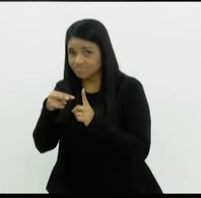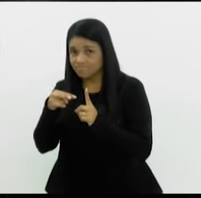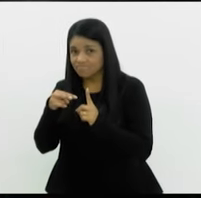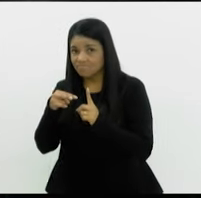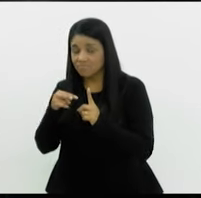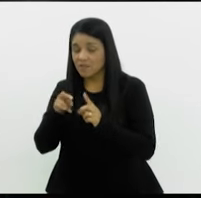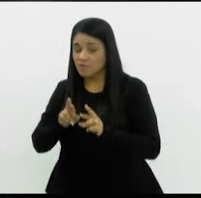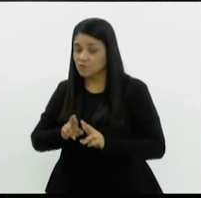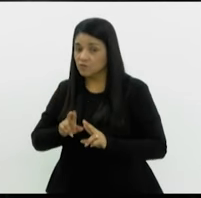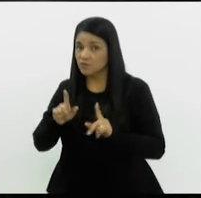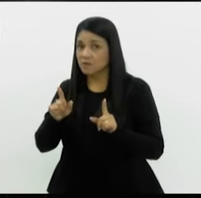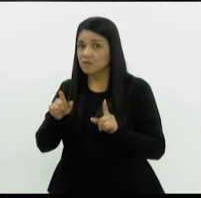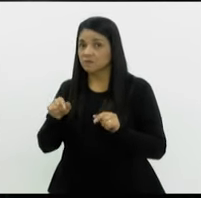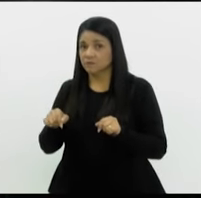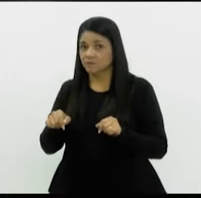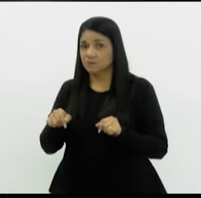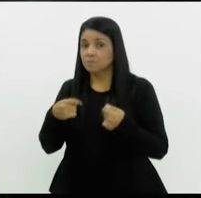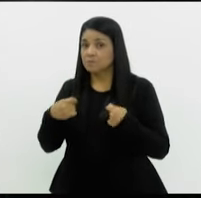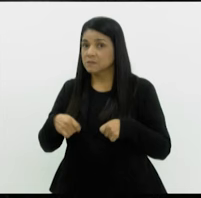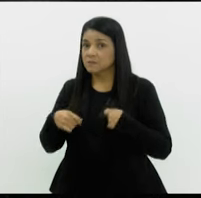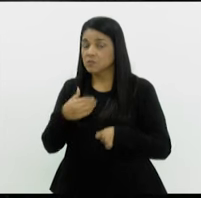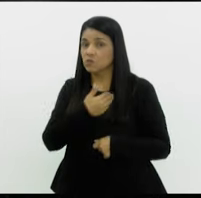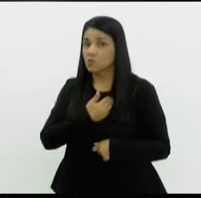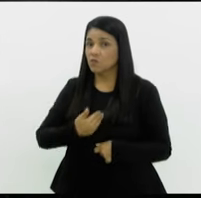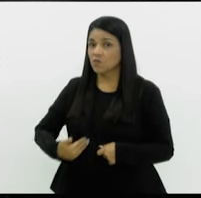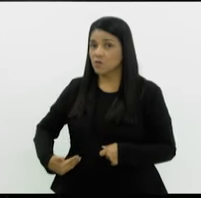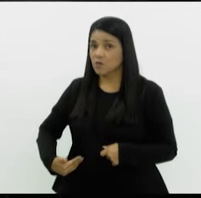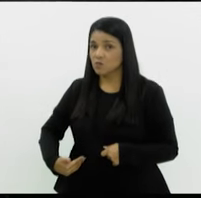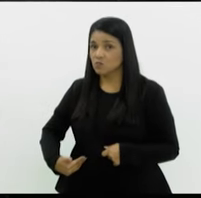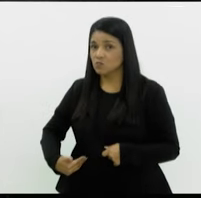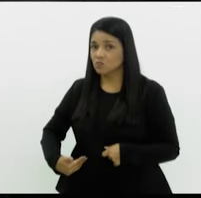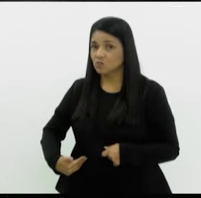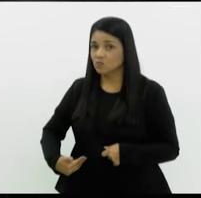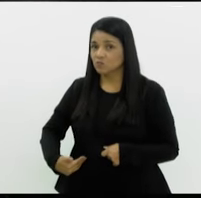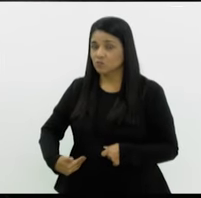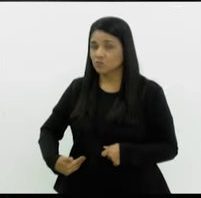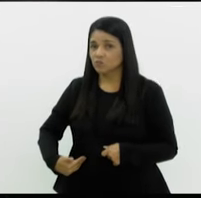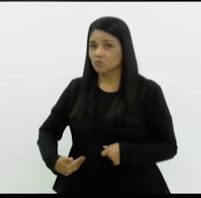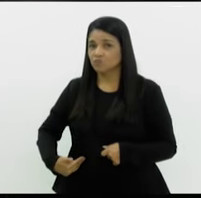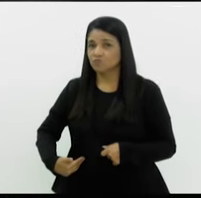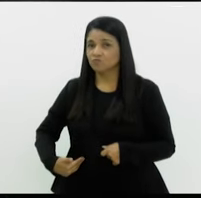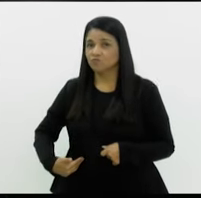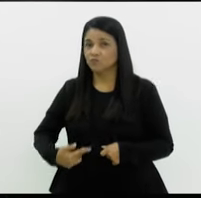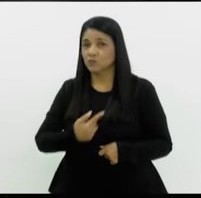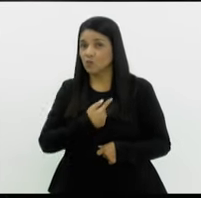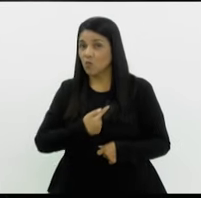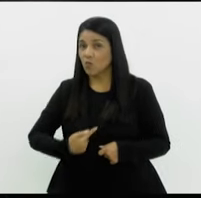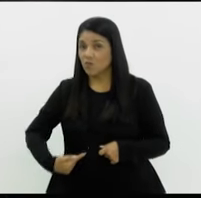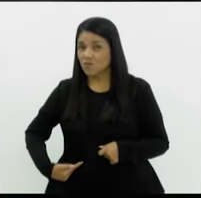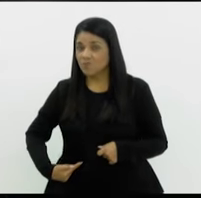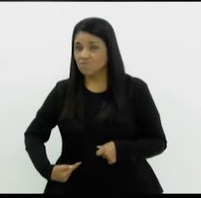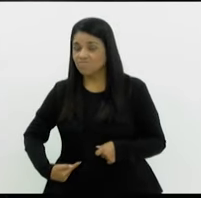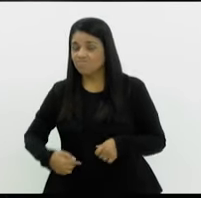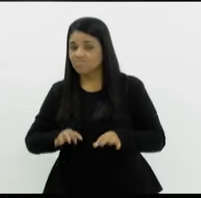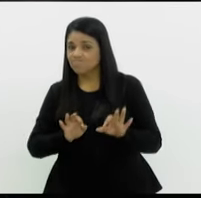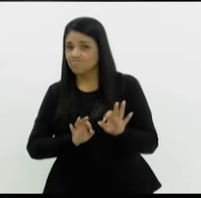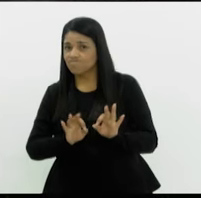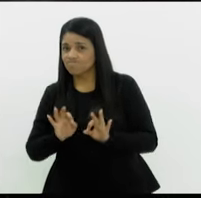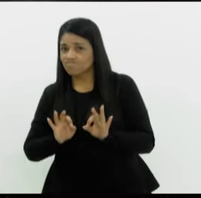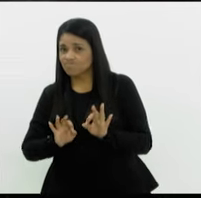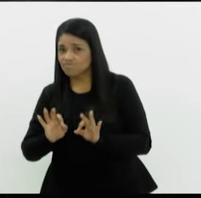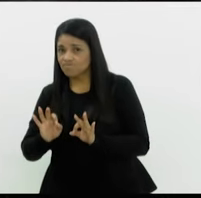precisava-se ter um governo que fosse muito mais orgânico,